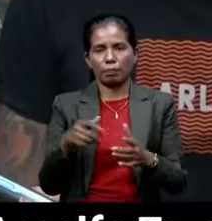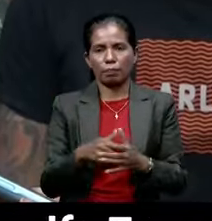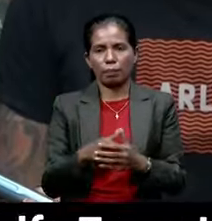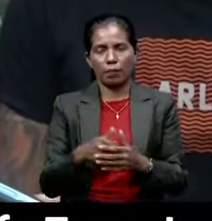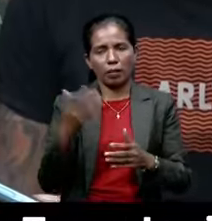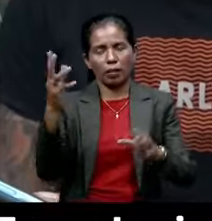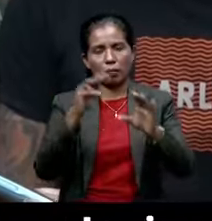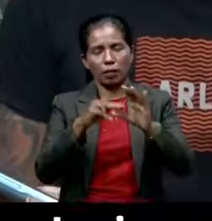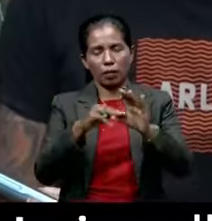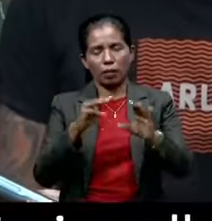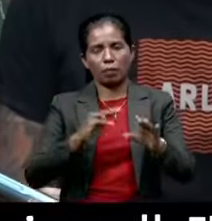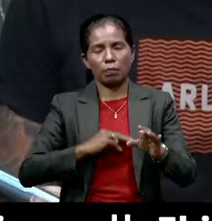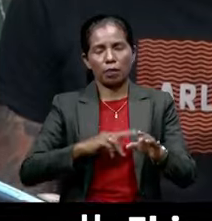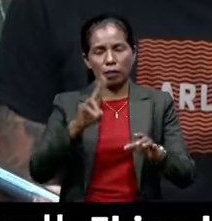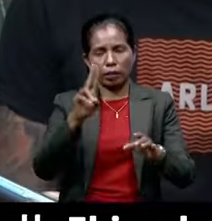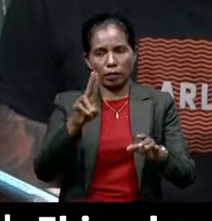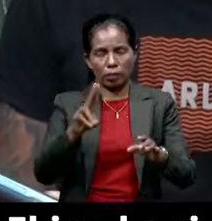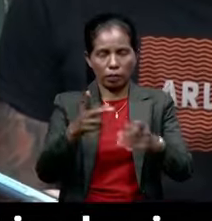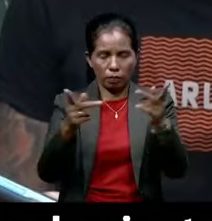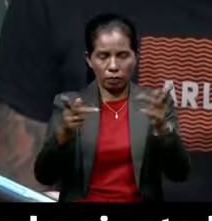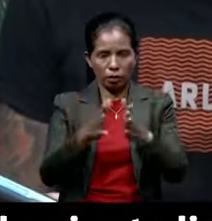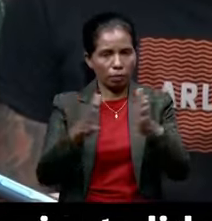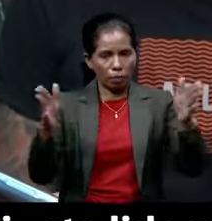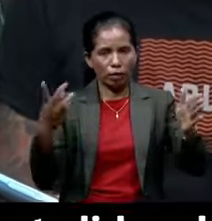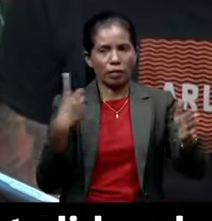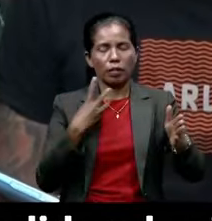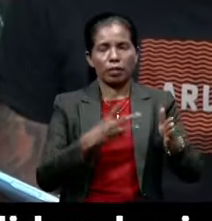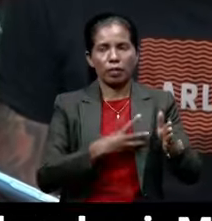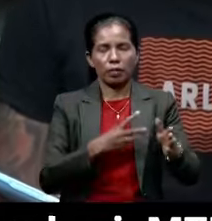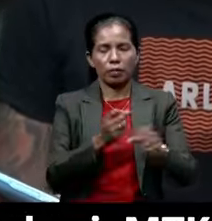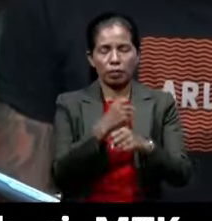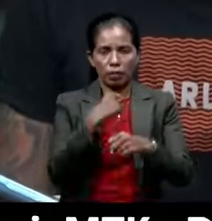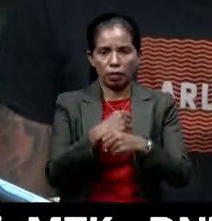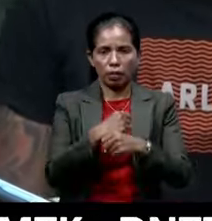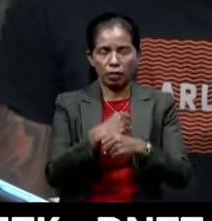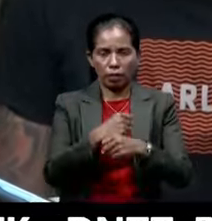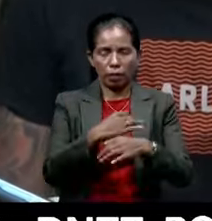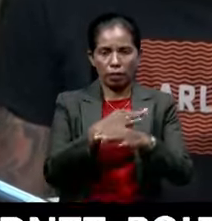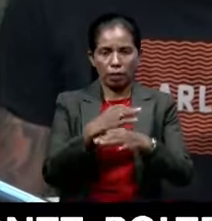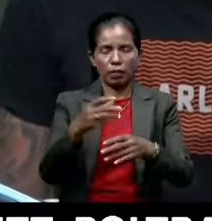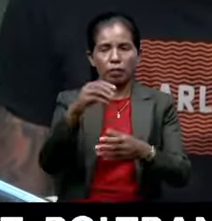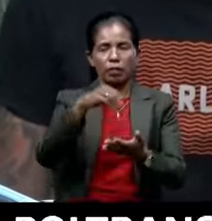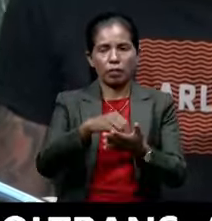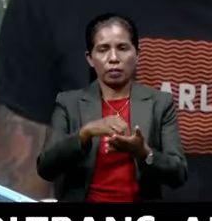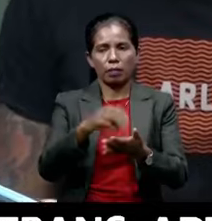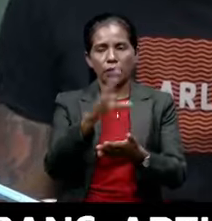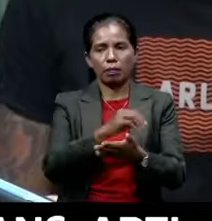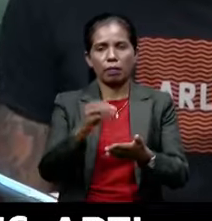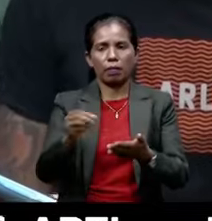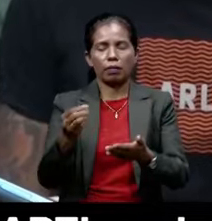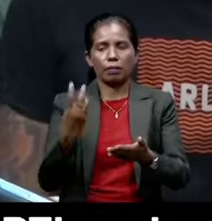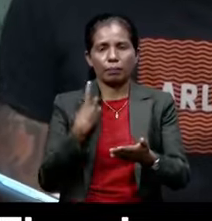iya mercado man leo ni aku tu mesti rai luang balong kita sei halo diskusi ang kita para tu hari statutu rai ni rasik para